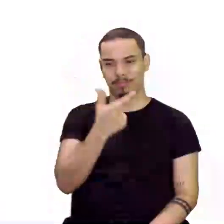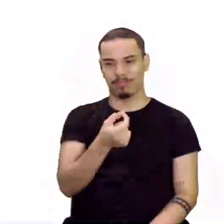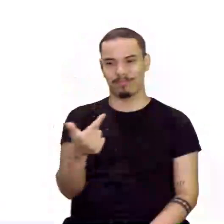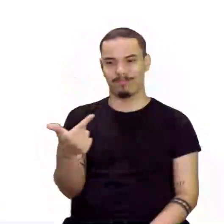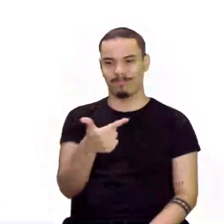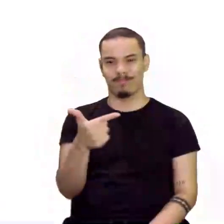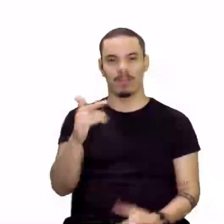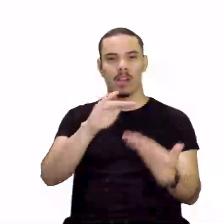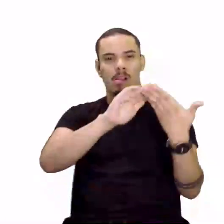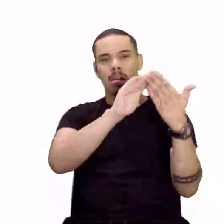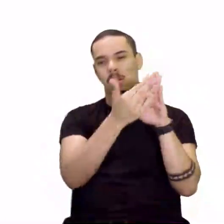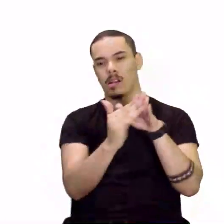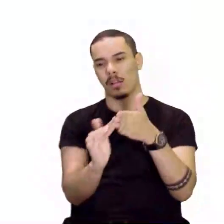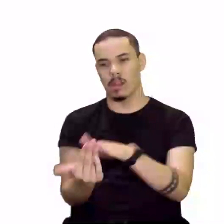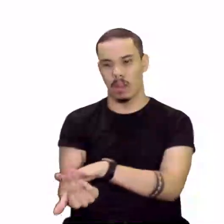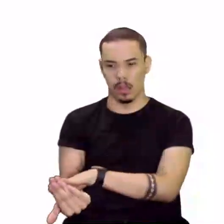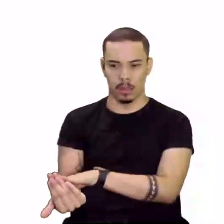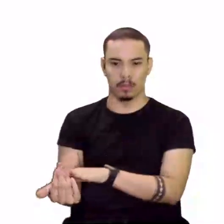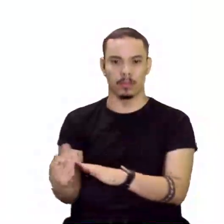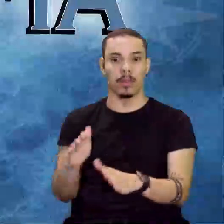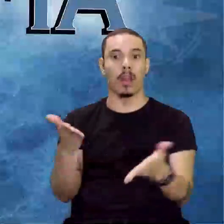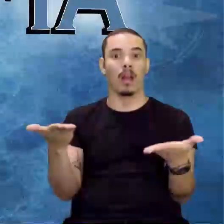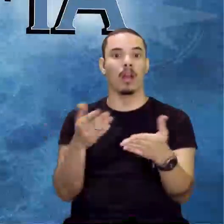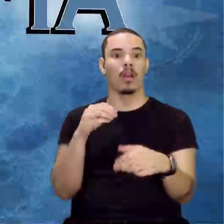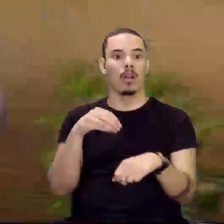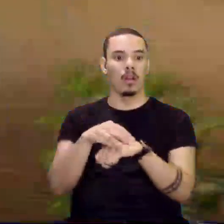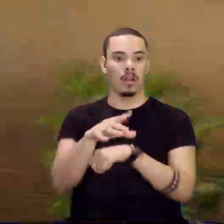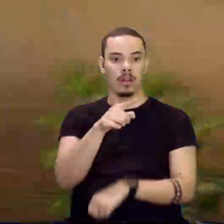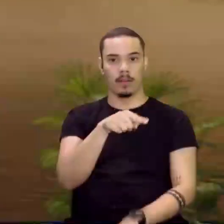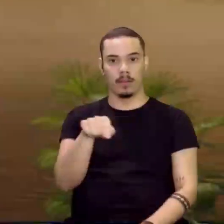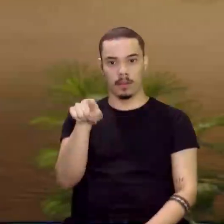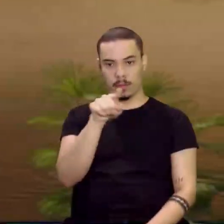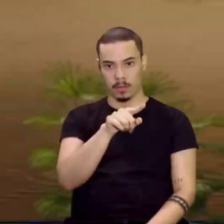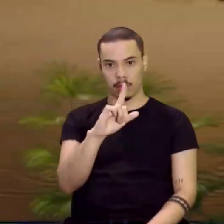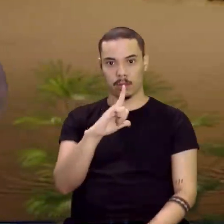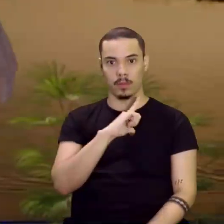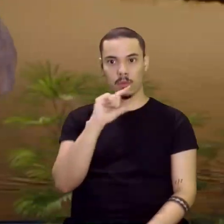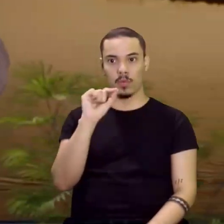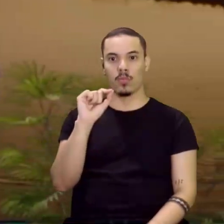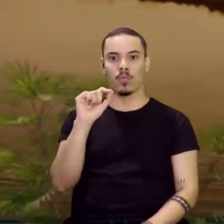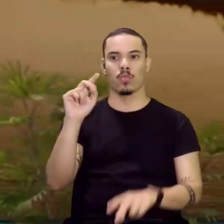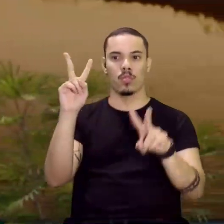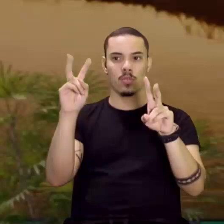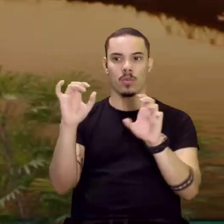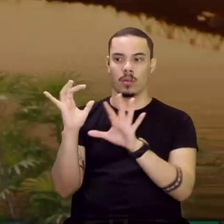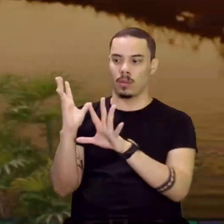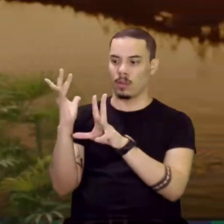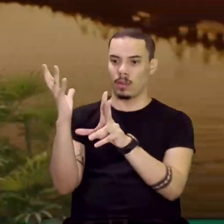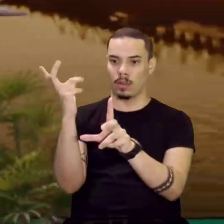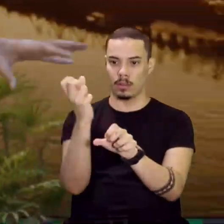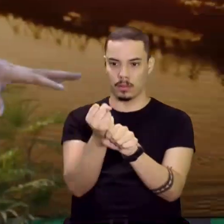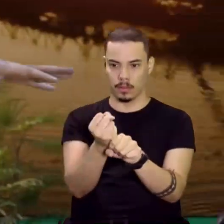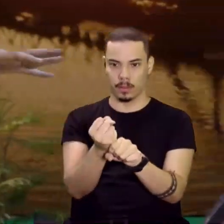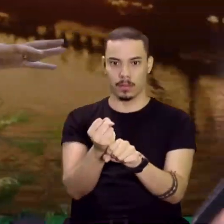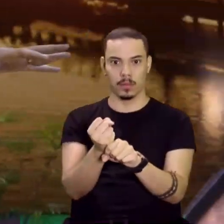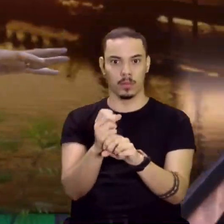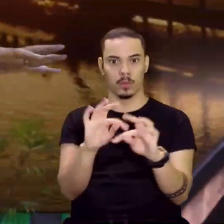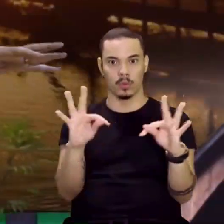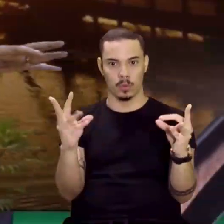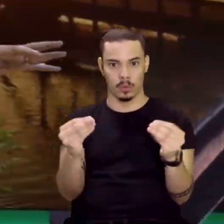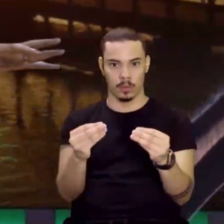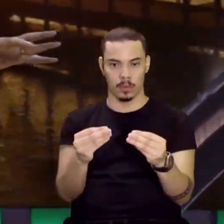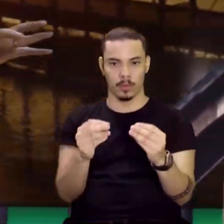por deslizamento. Eu deixo vocês agora com a super revisão de tudo